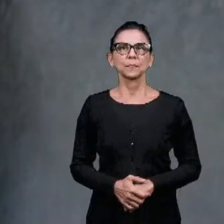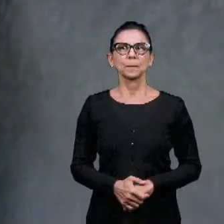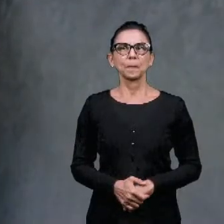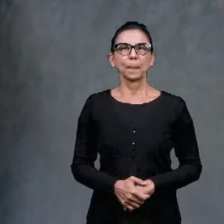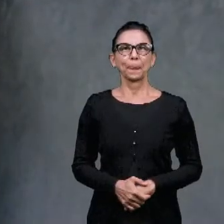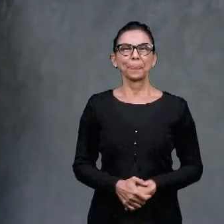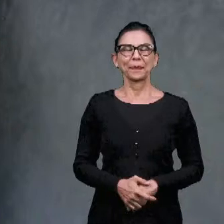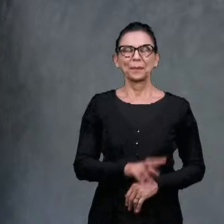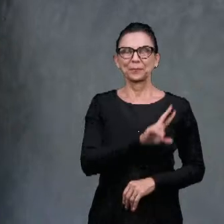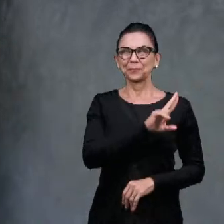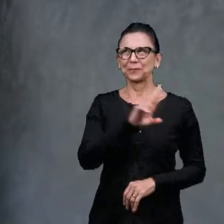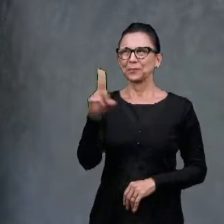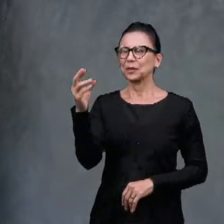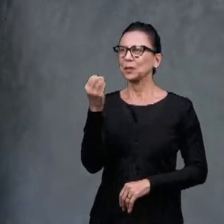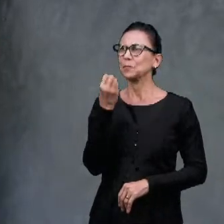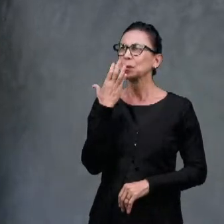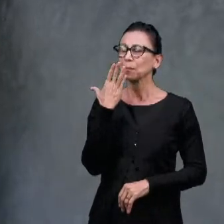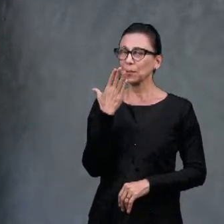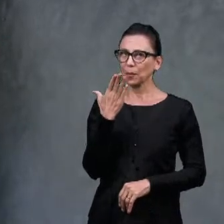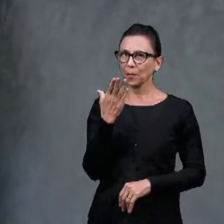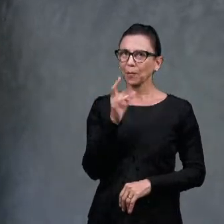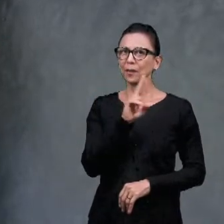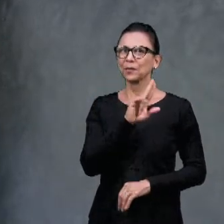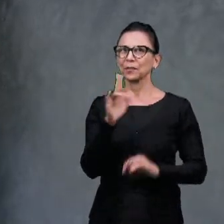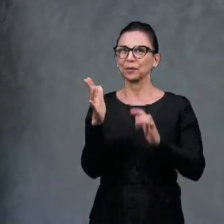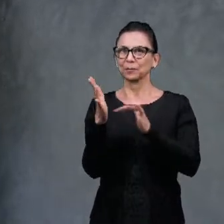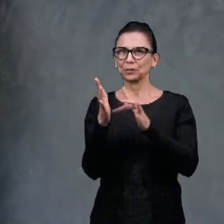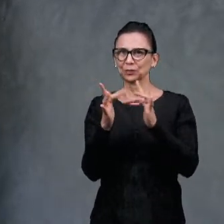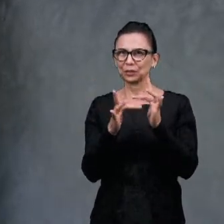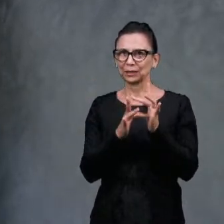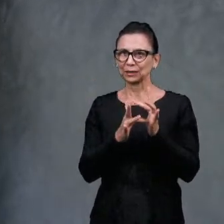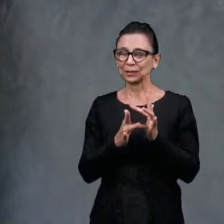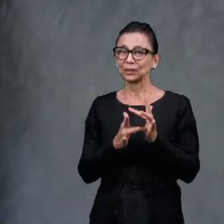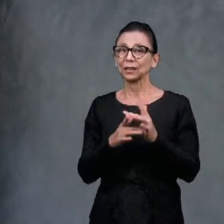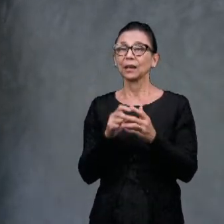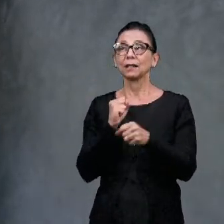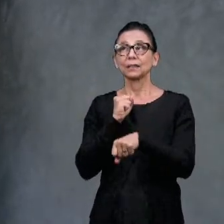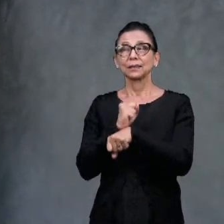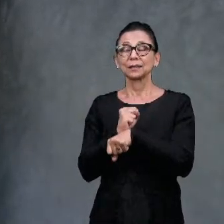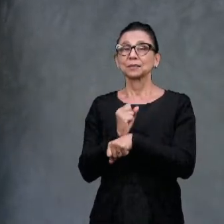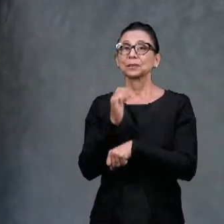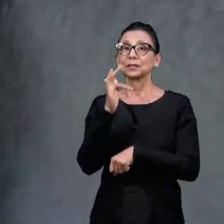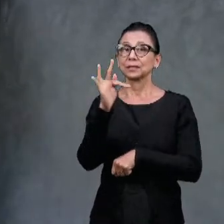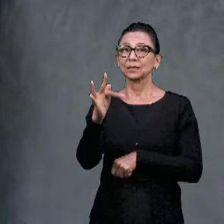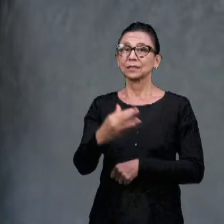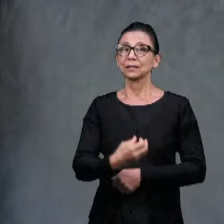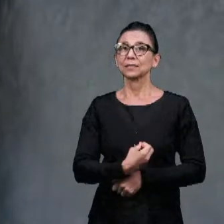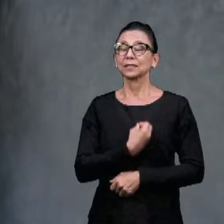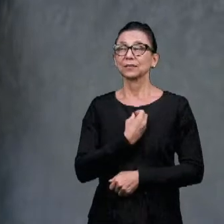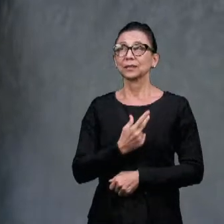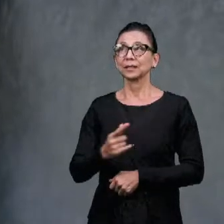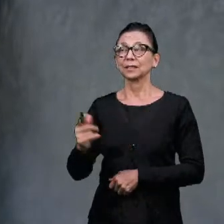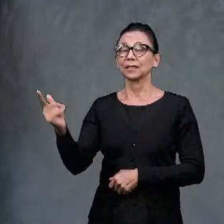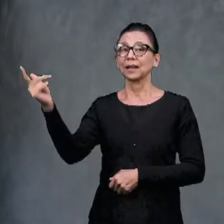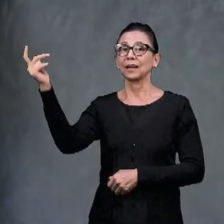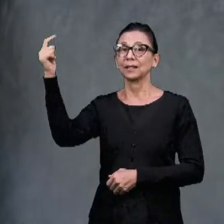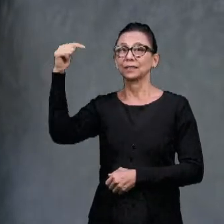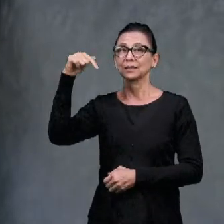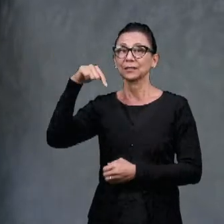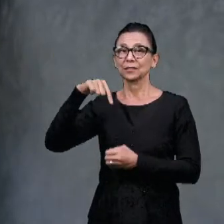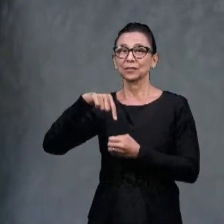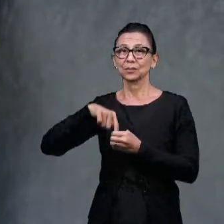Que nome bom, o nome do Senhor Jesus, a esperança do porvir. A paz do Senhor Jesus